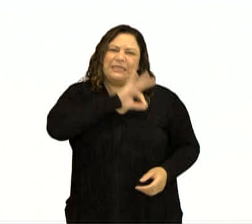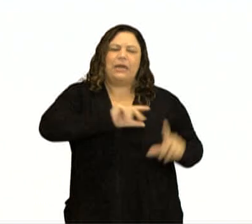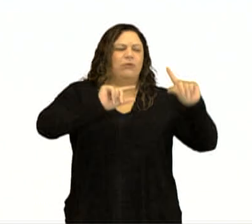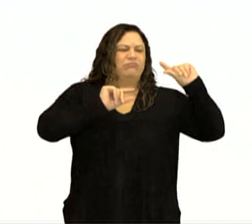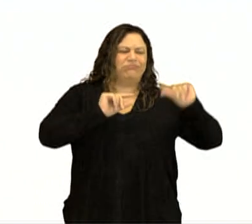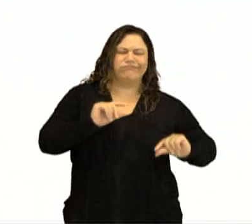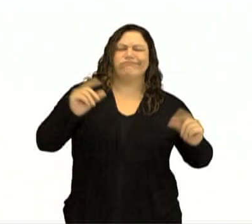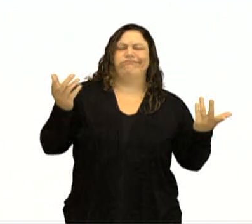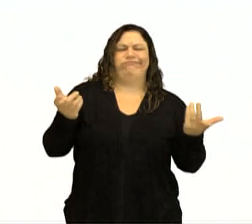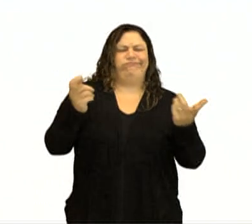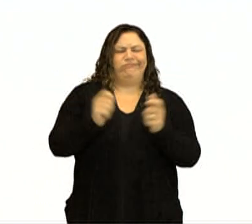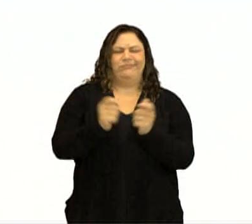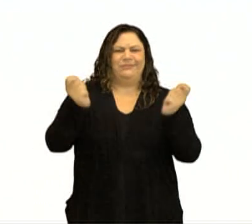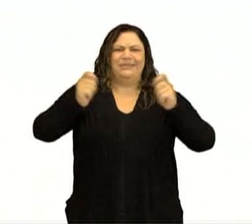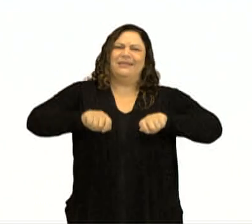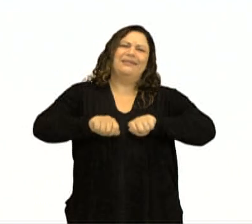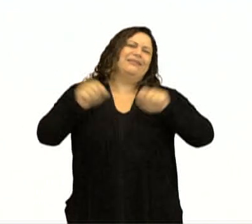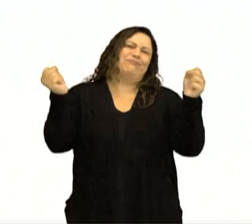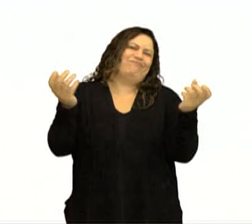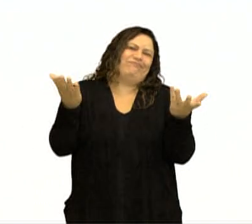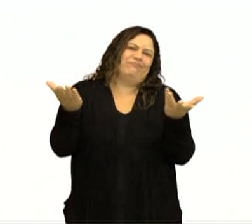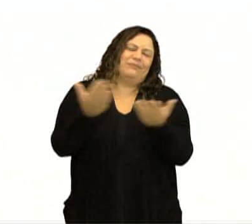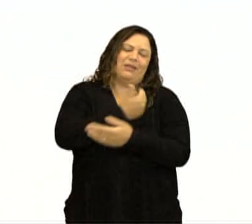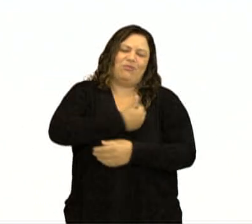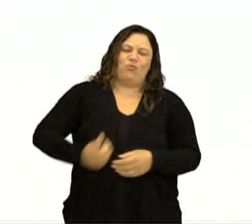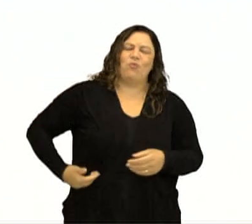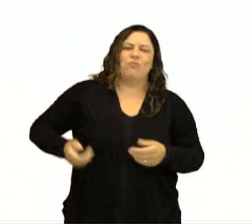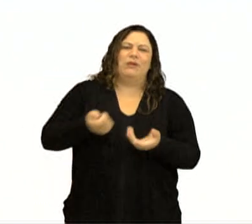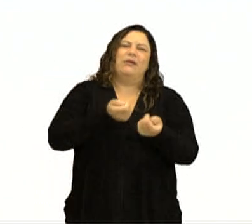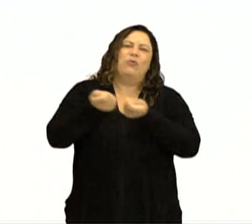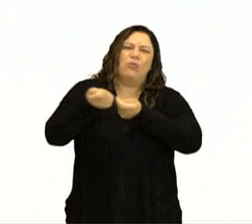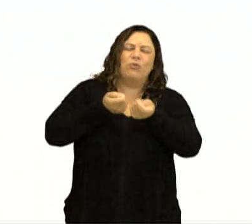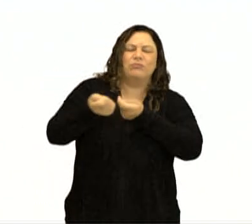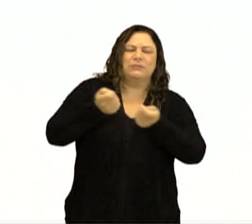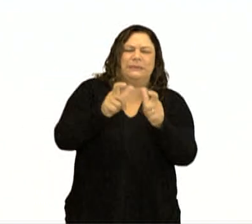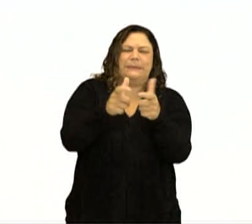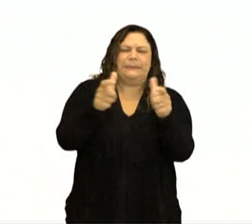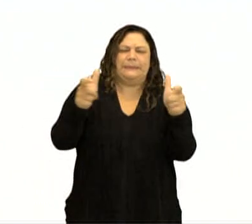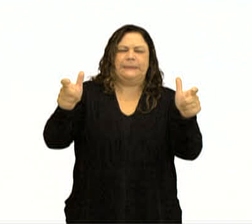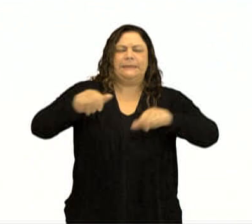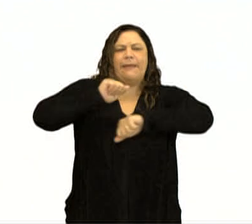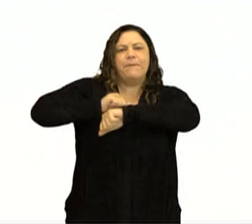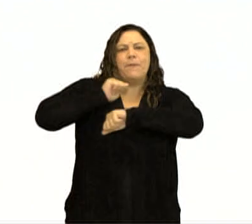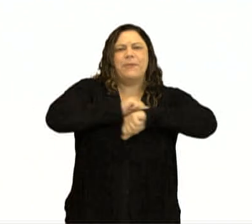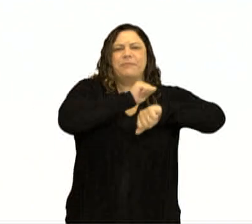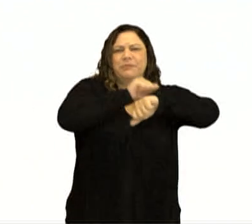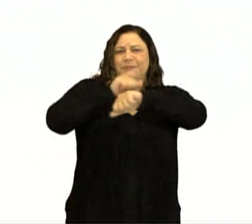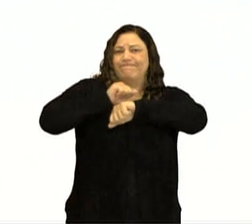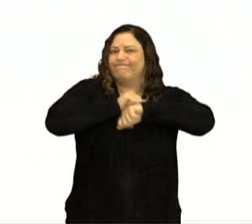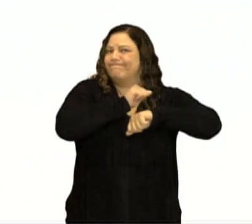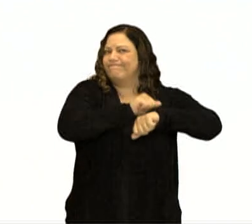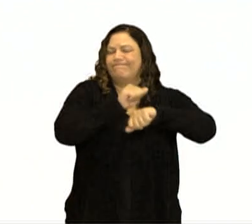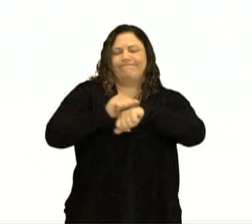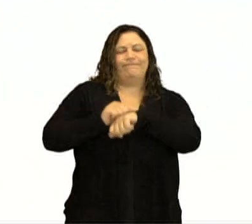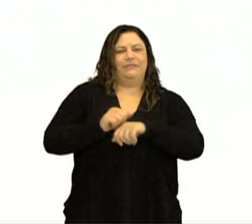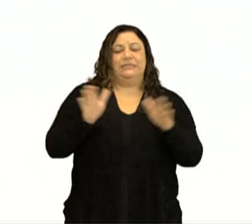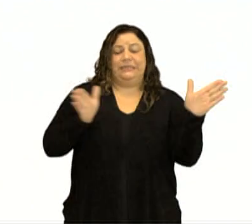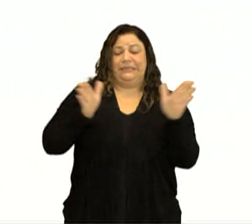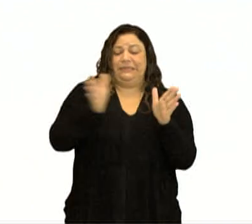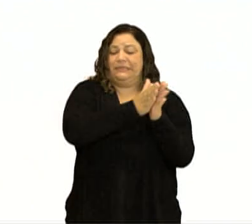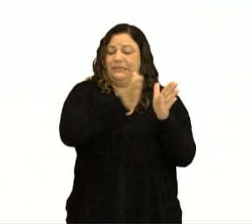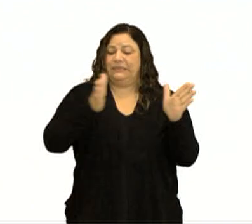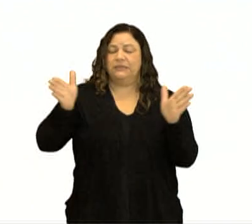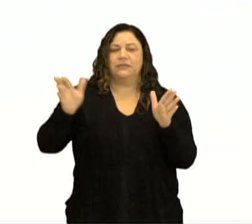incapacidade governamental, desemprego e crescente miséria das massas. A situação da Rússia descrita